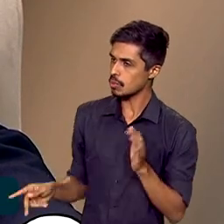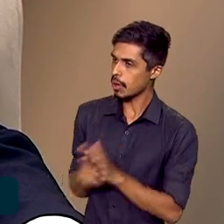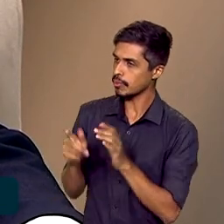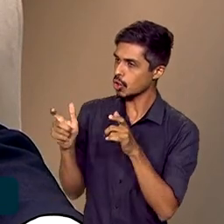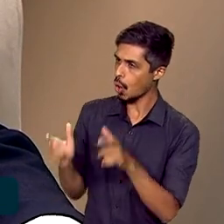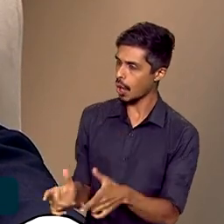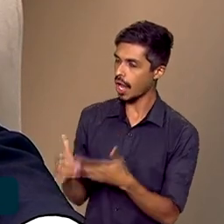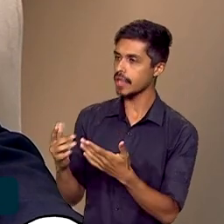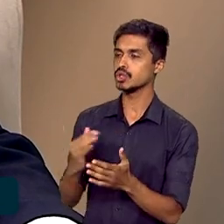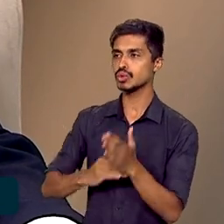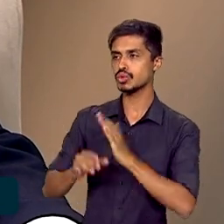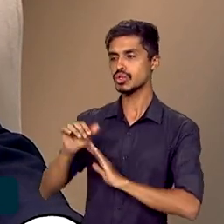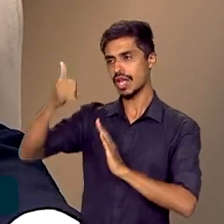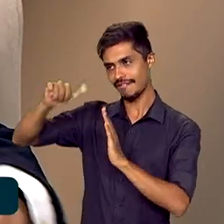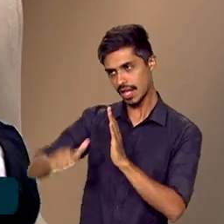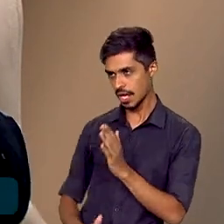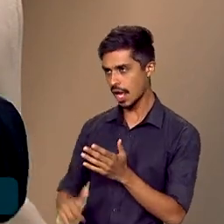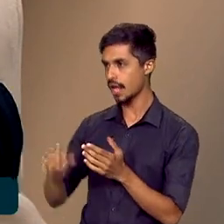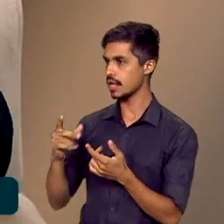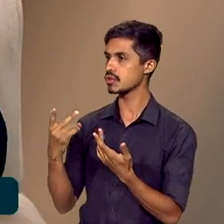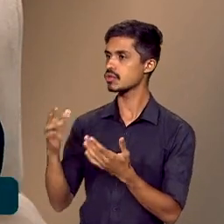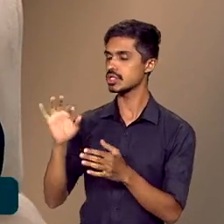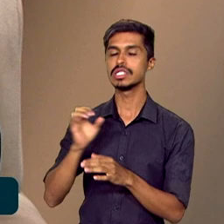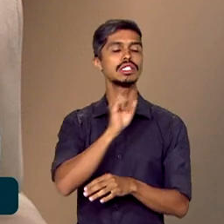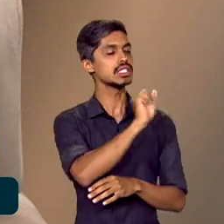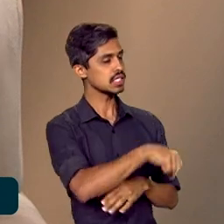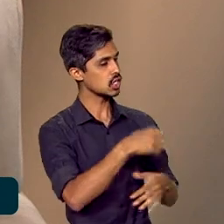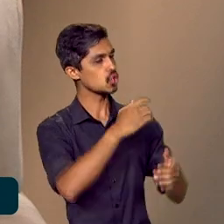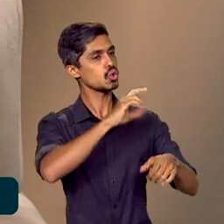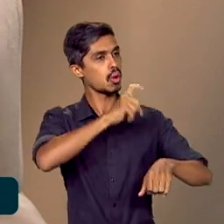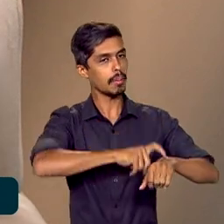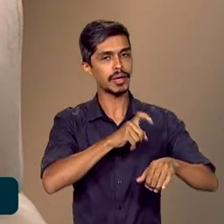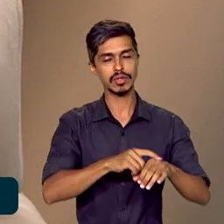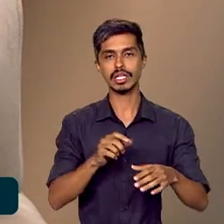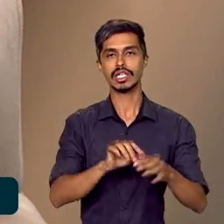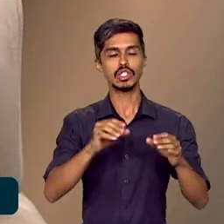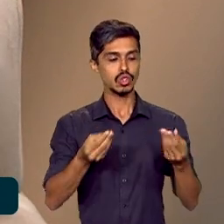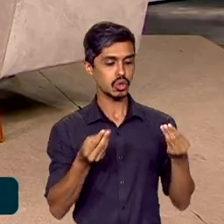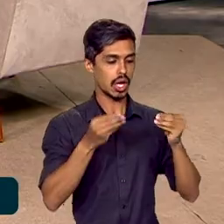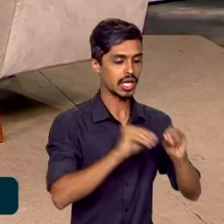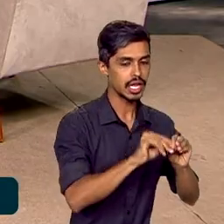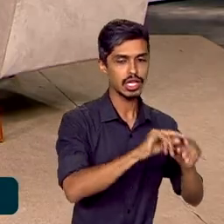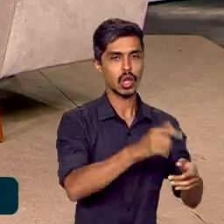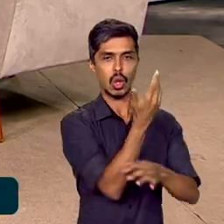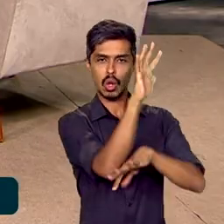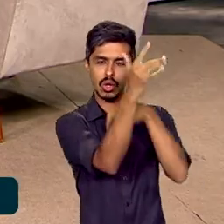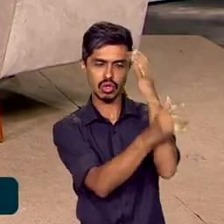é considerado na hora de se estabelecer. Tudo é considerado na hora da inserção do assentamento naquele bioma,